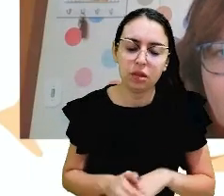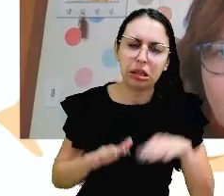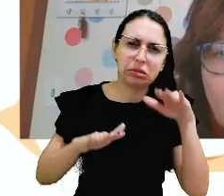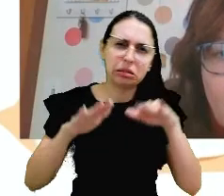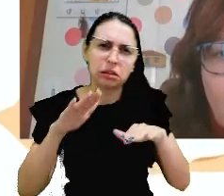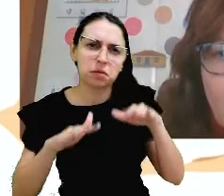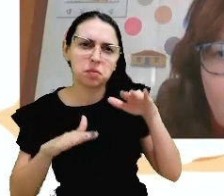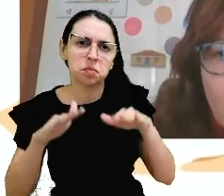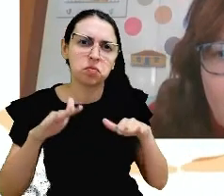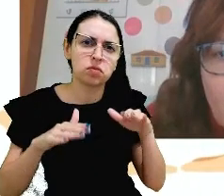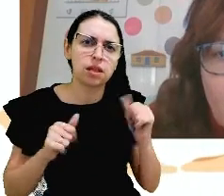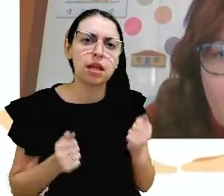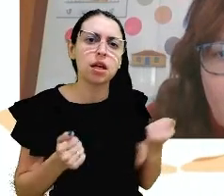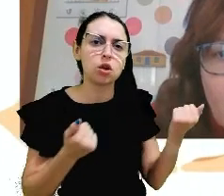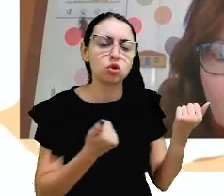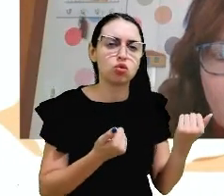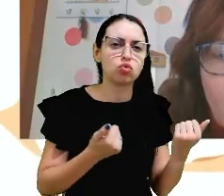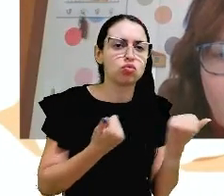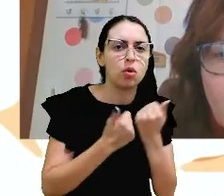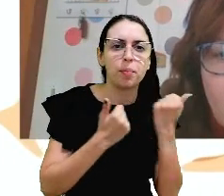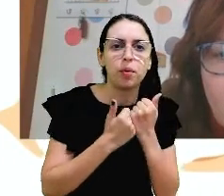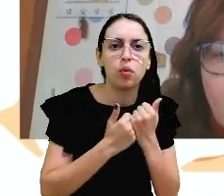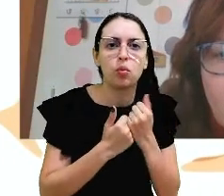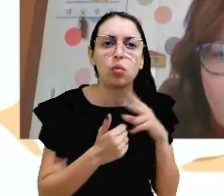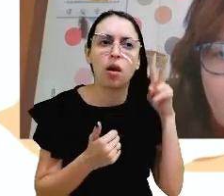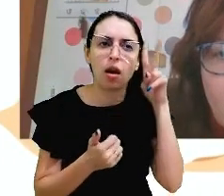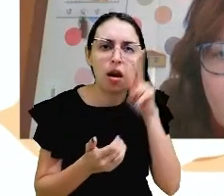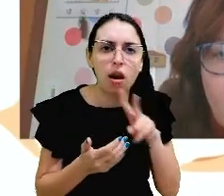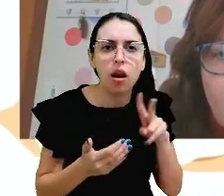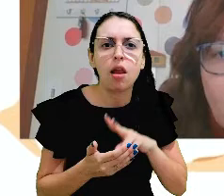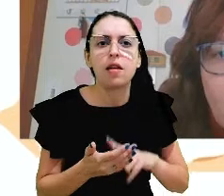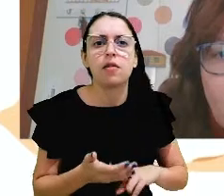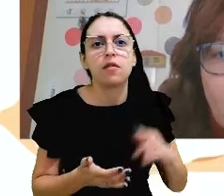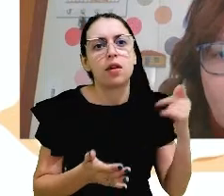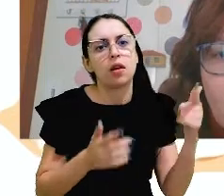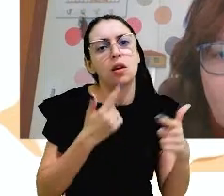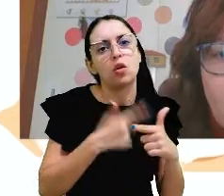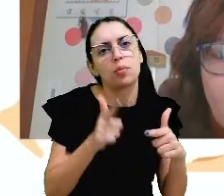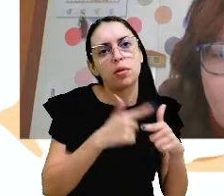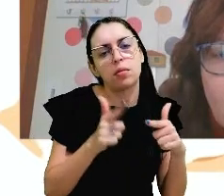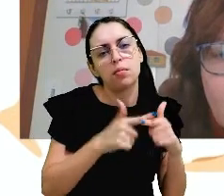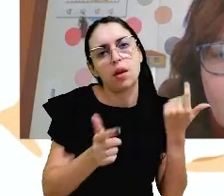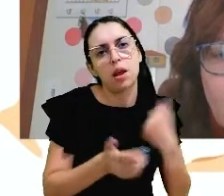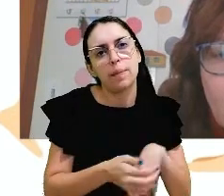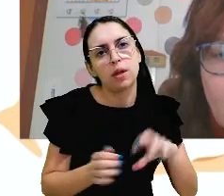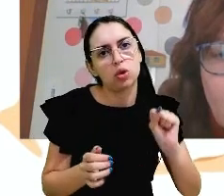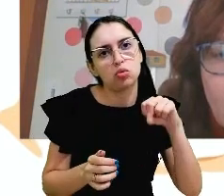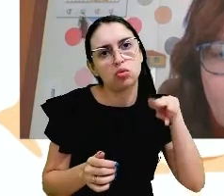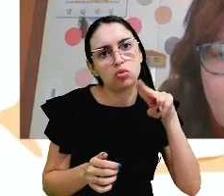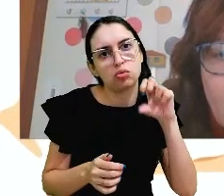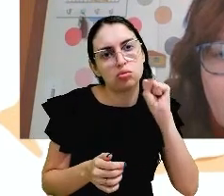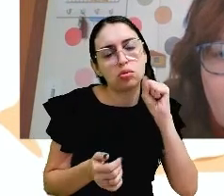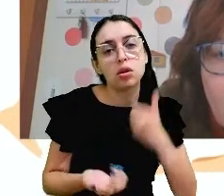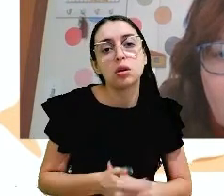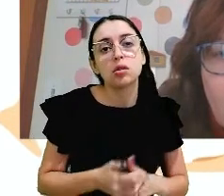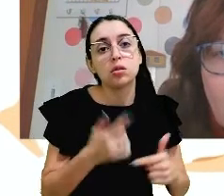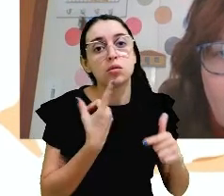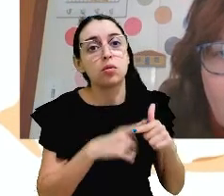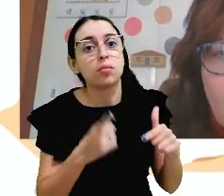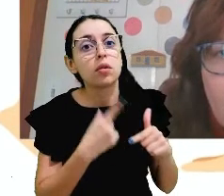avaliam, eu acho que a assistência, porque elas têm uma leitura sobre quais são os problemas do Sistema Único de Saúde, o problema